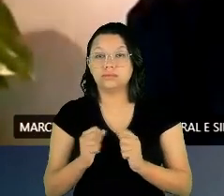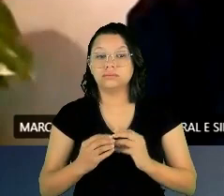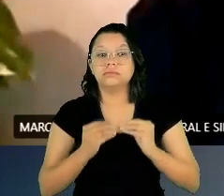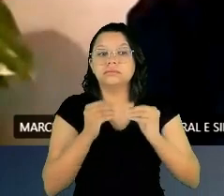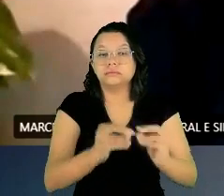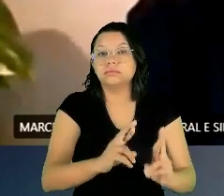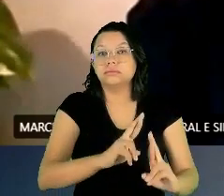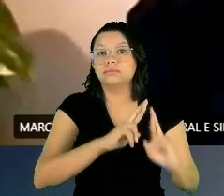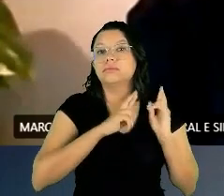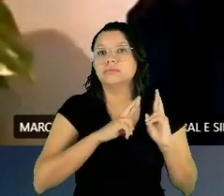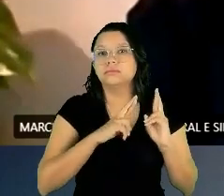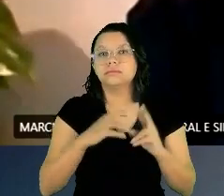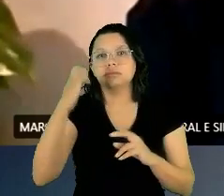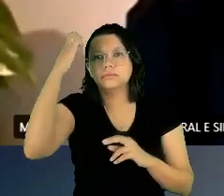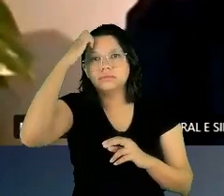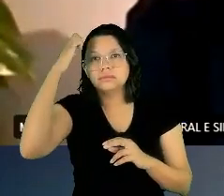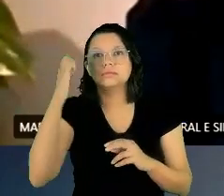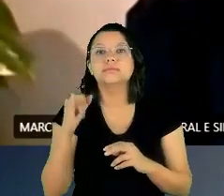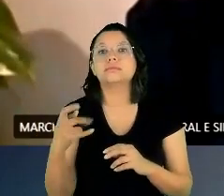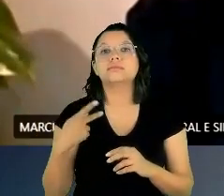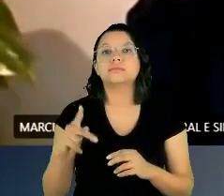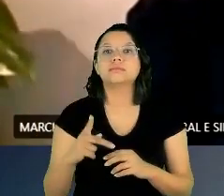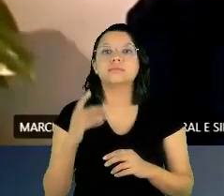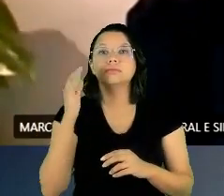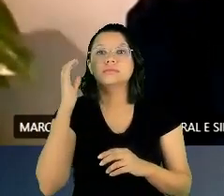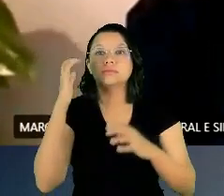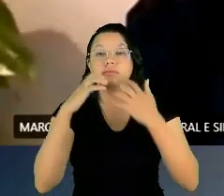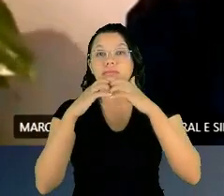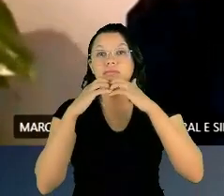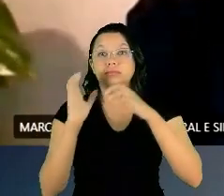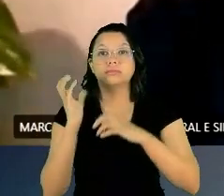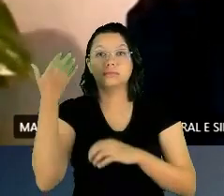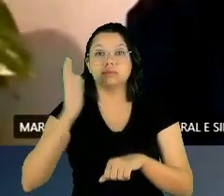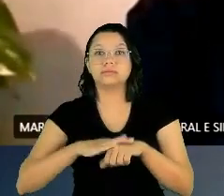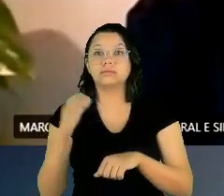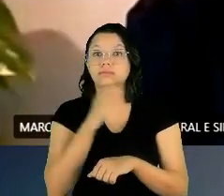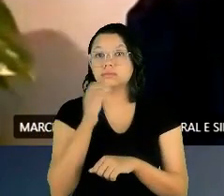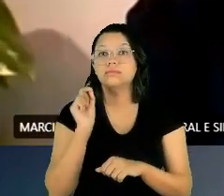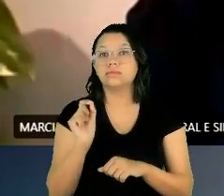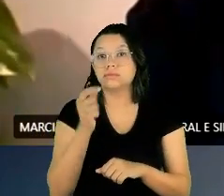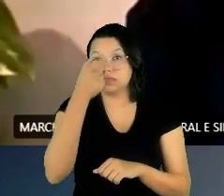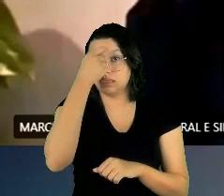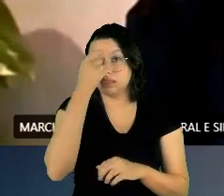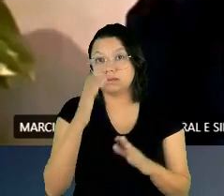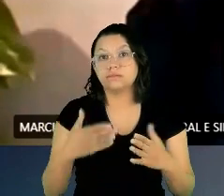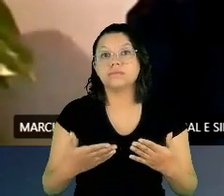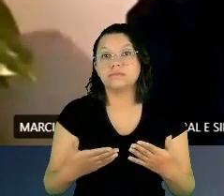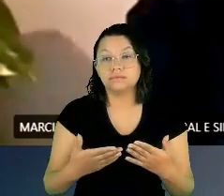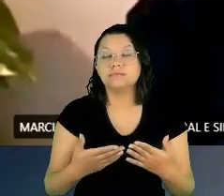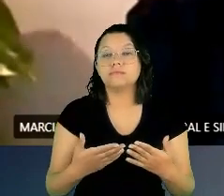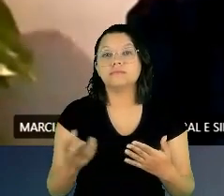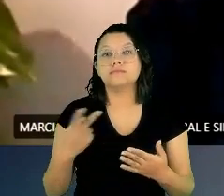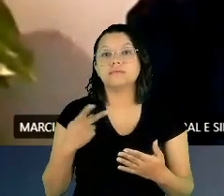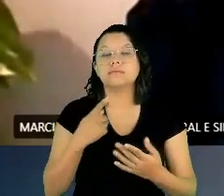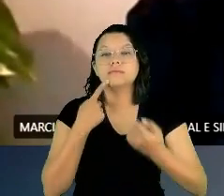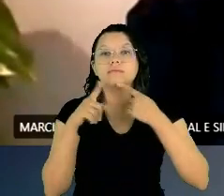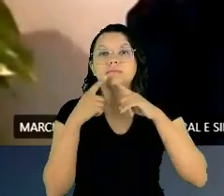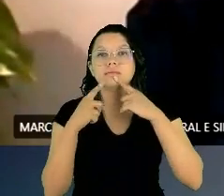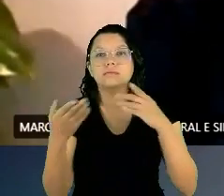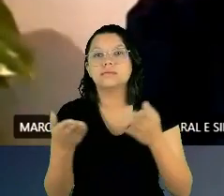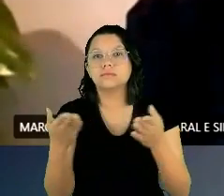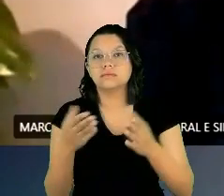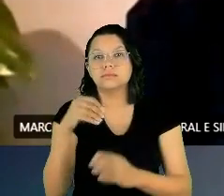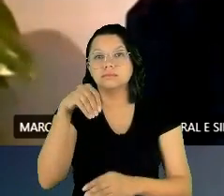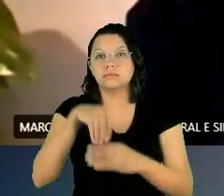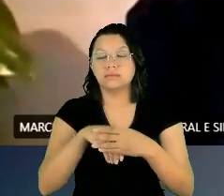pode atribuir responsabilidade, né, culpabilidade, se o nosso cérebro decide mais rápido do que a nossa consciência. E